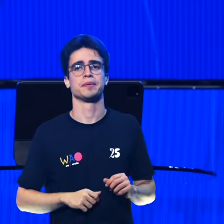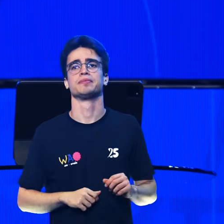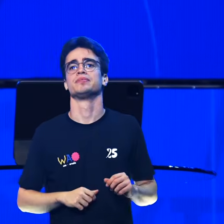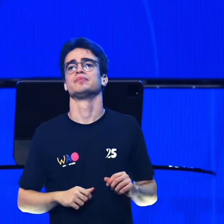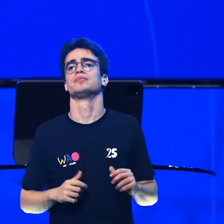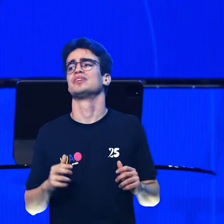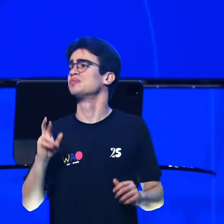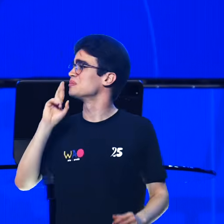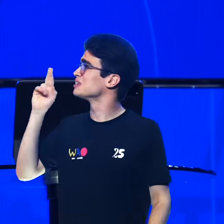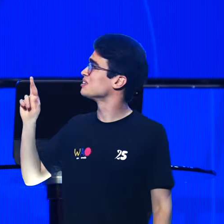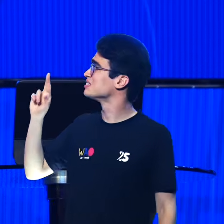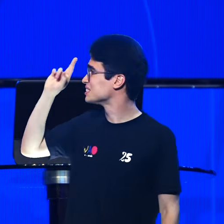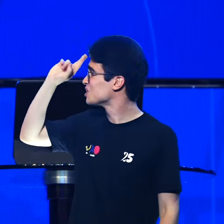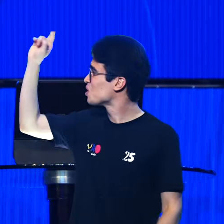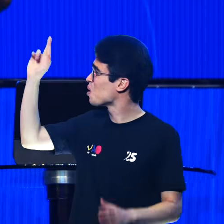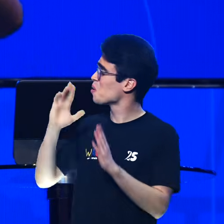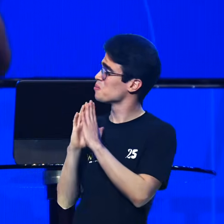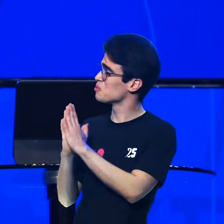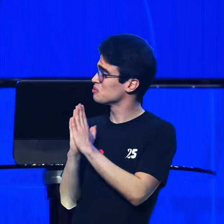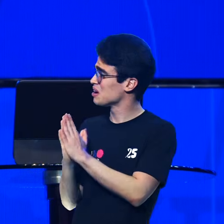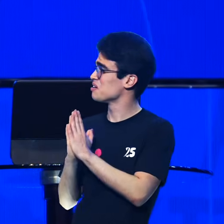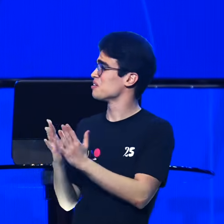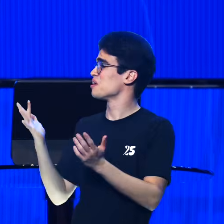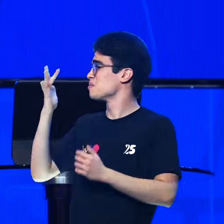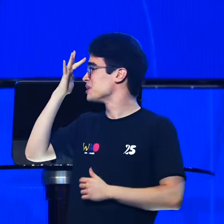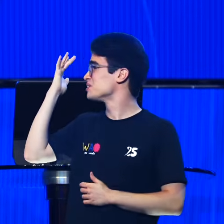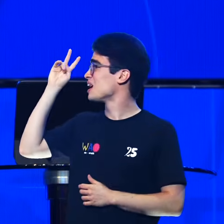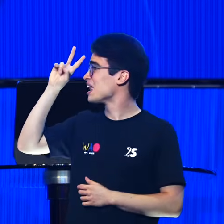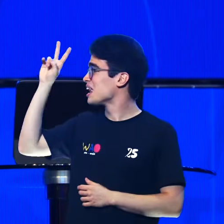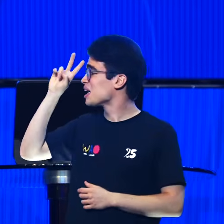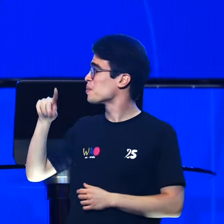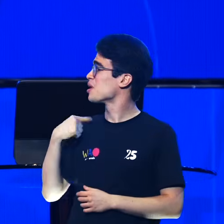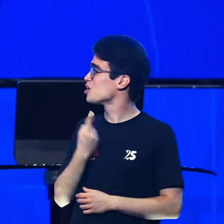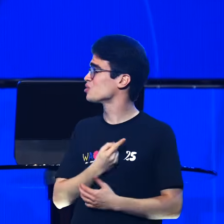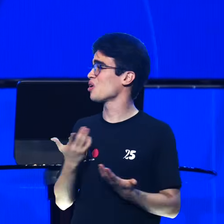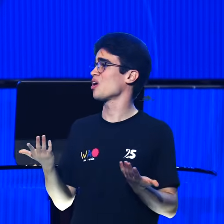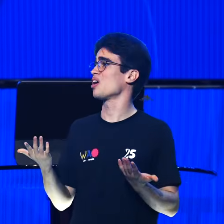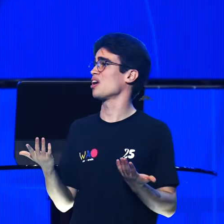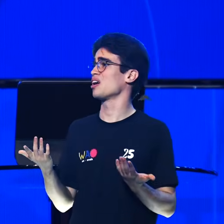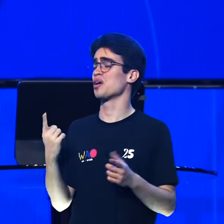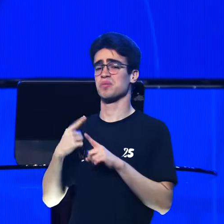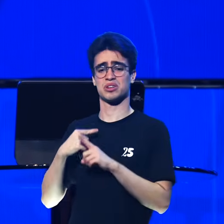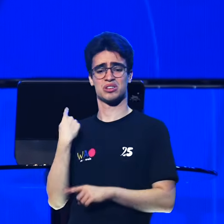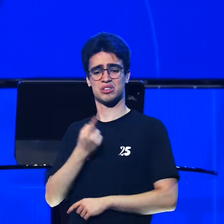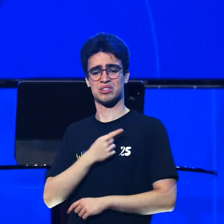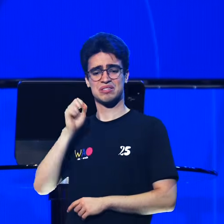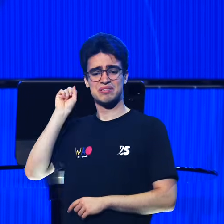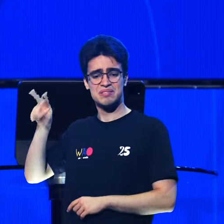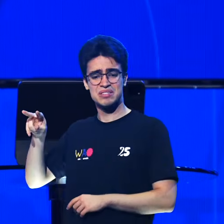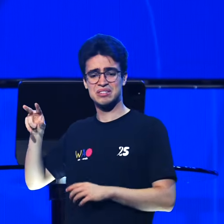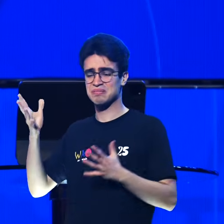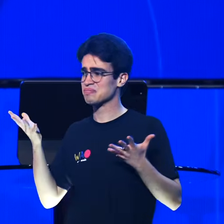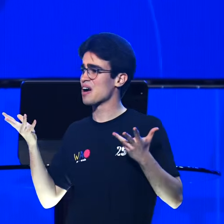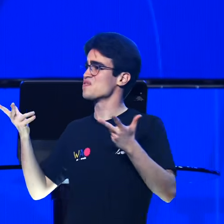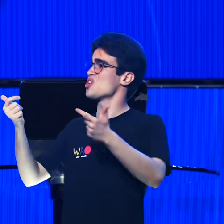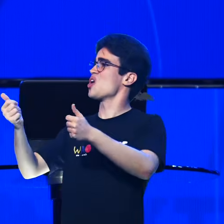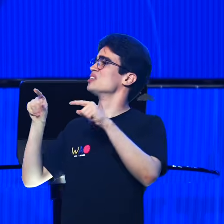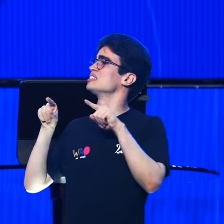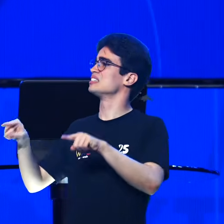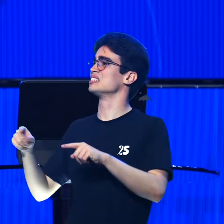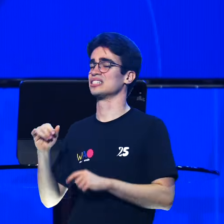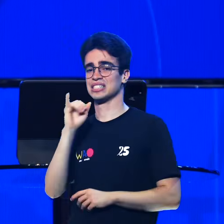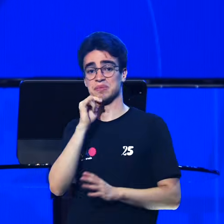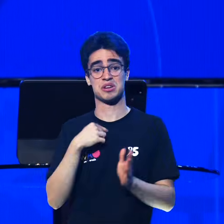a gente disse, Senhor, por favor, que alguém possa lembrar da gente, depois de ter vindo, de ver algo tão grande, talvez depois da conferência, você